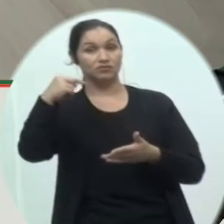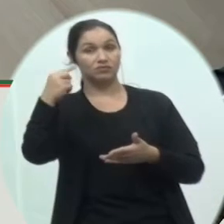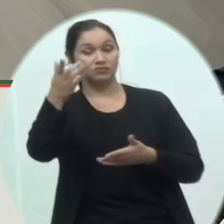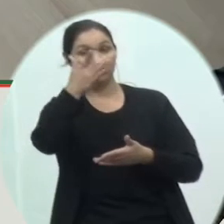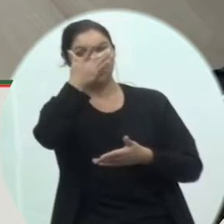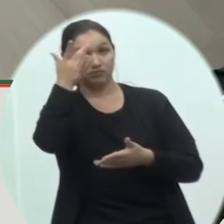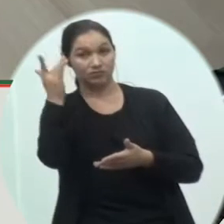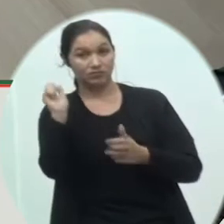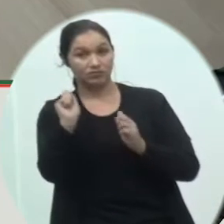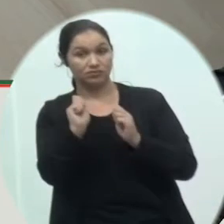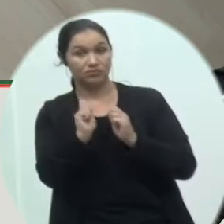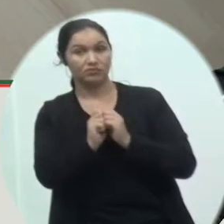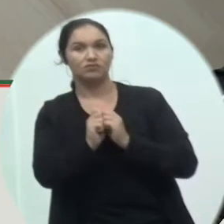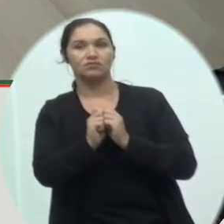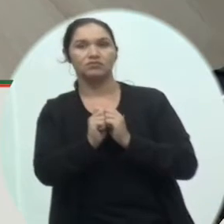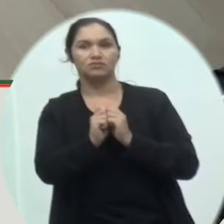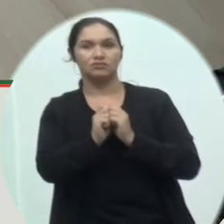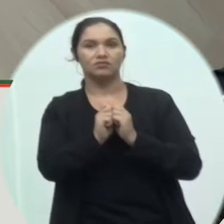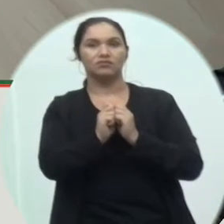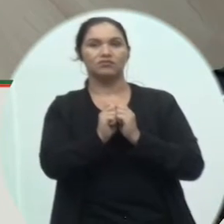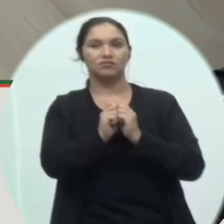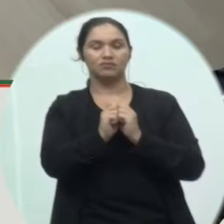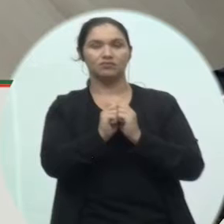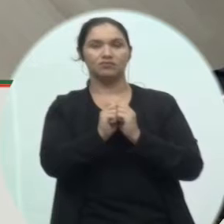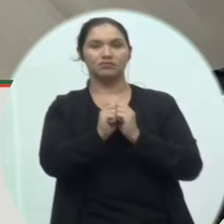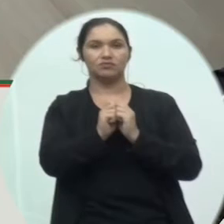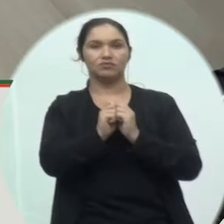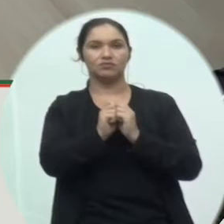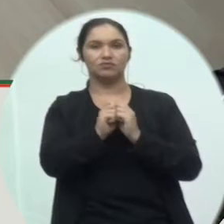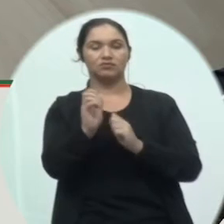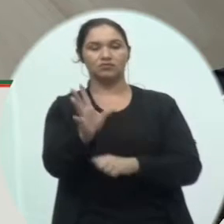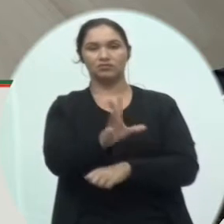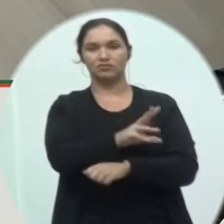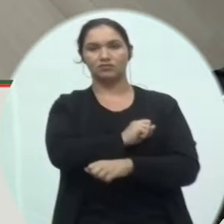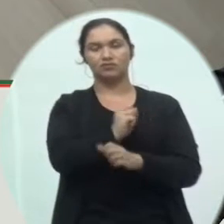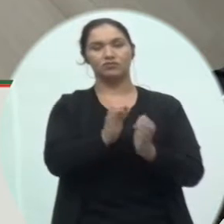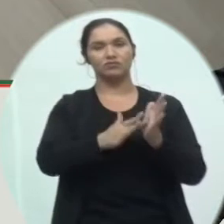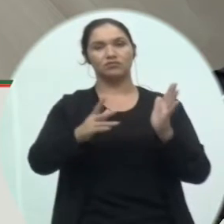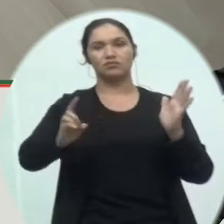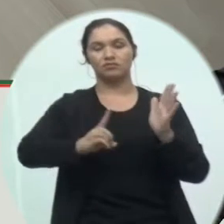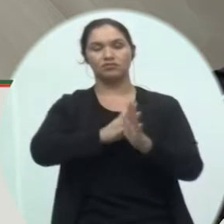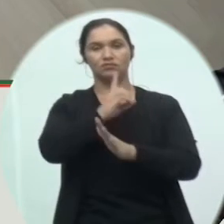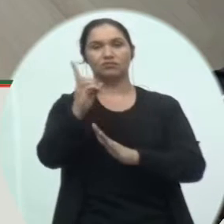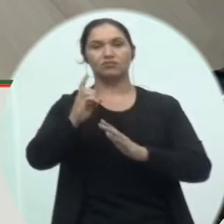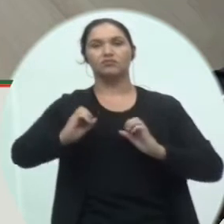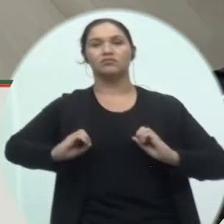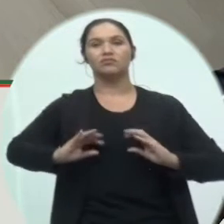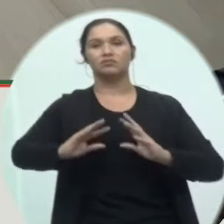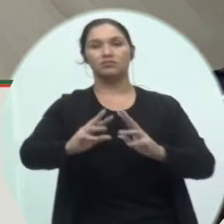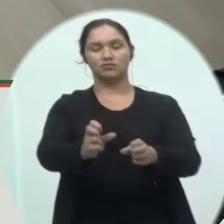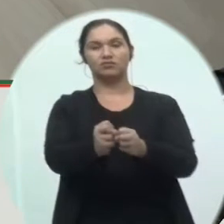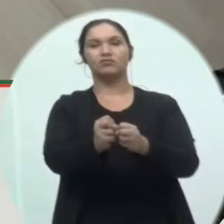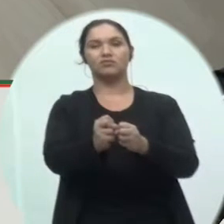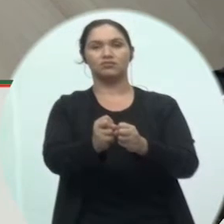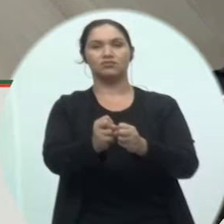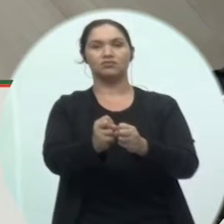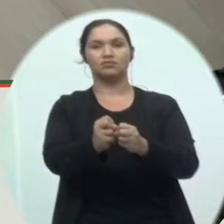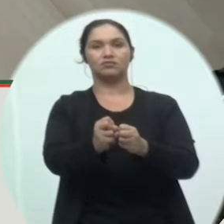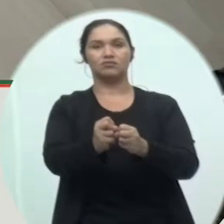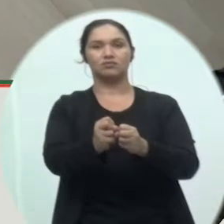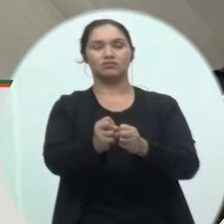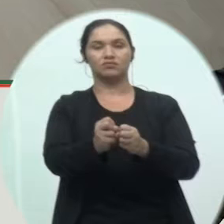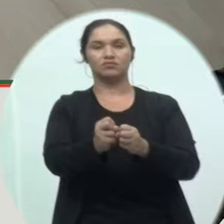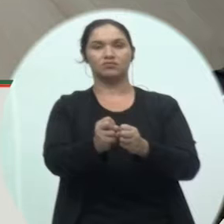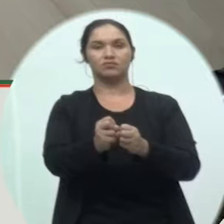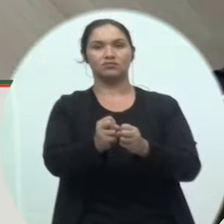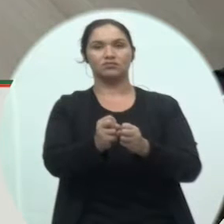dispersos e unidos num só pensamento de amar e louvar a Deus sobre todas as coisas, na condição de remidos